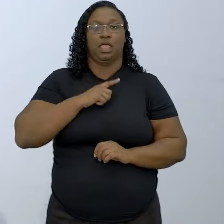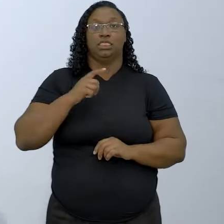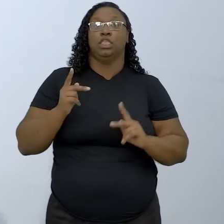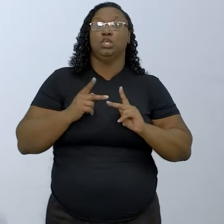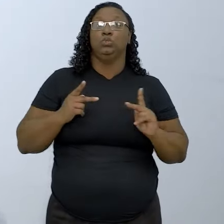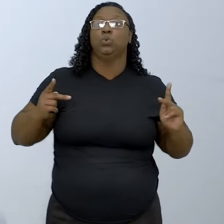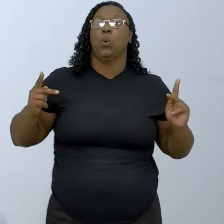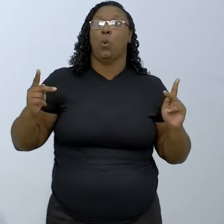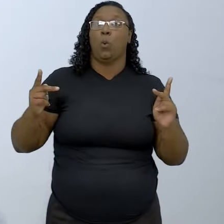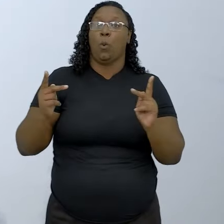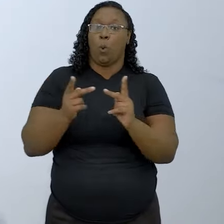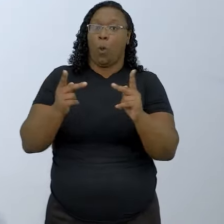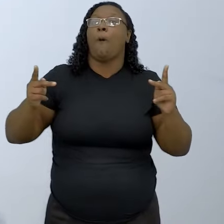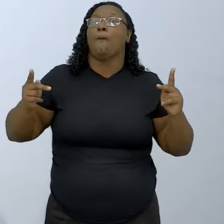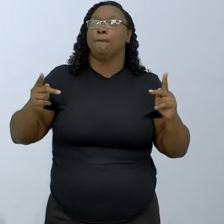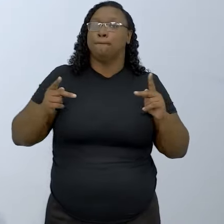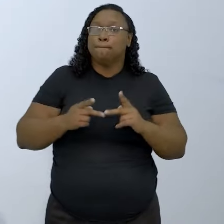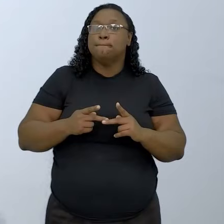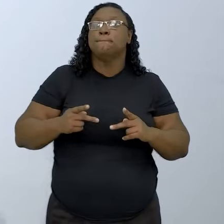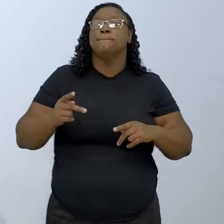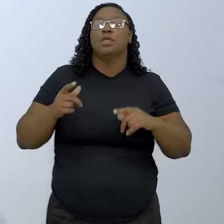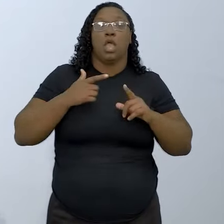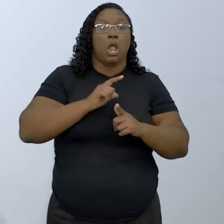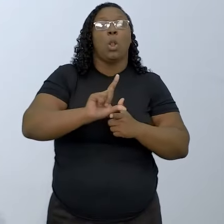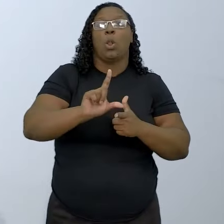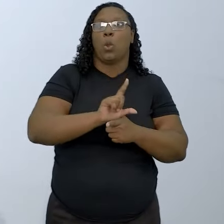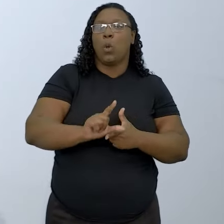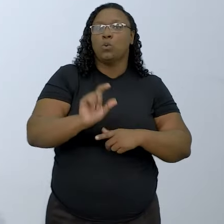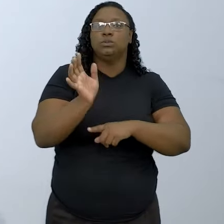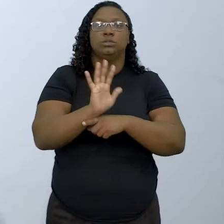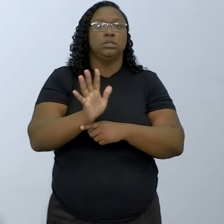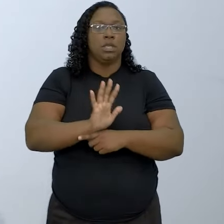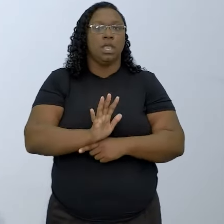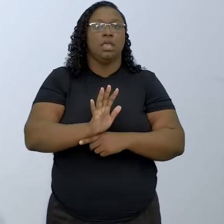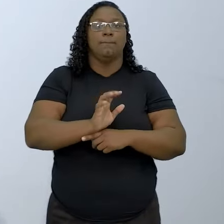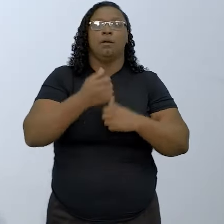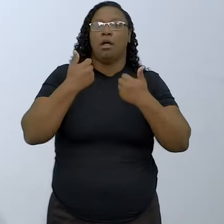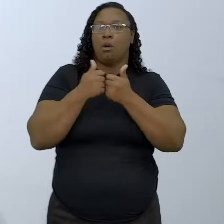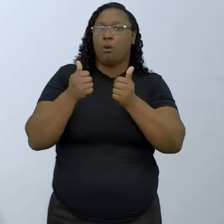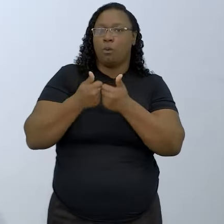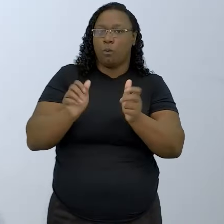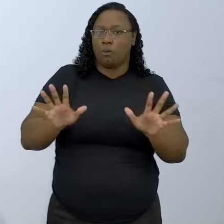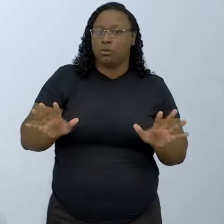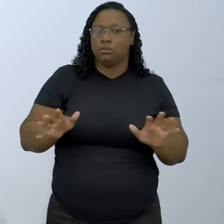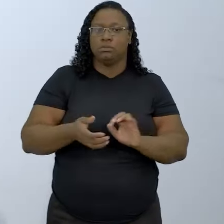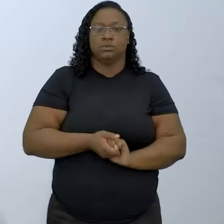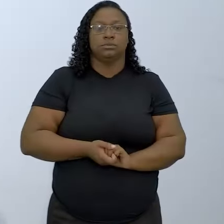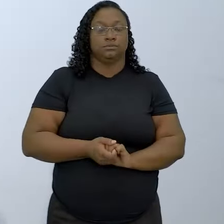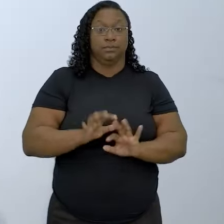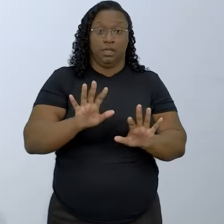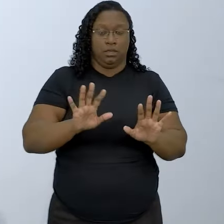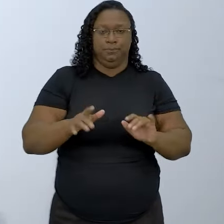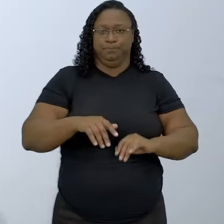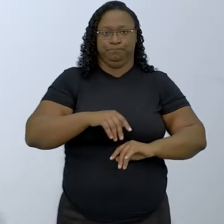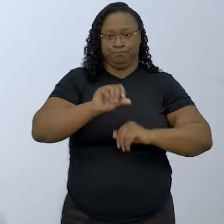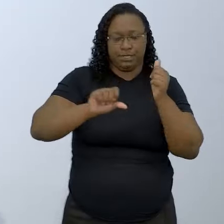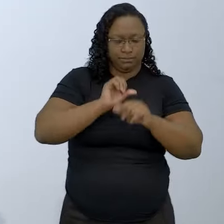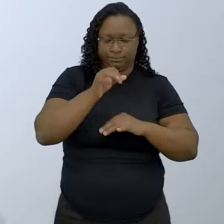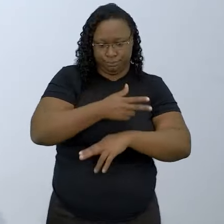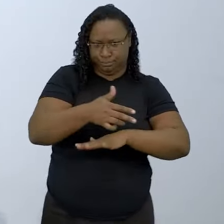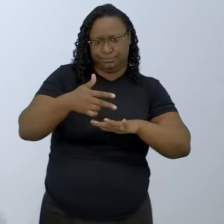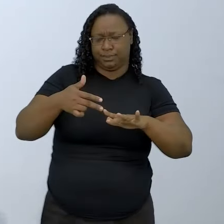shopping, lojas, cinema, ônibus. É muito bizarro, porque, tipo, uma coisa meio aleatória, tá? Agora,